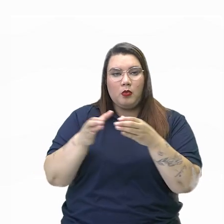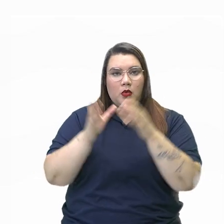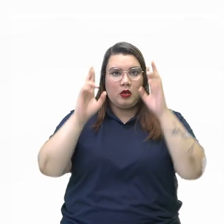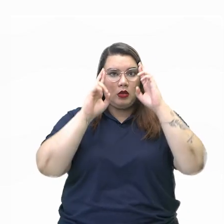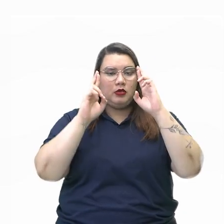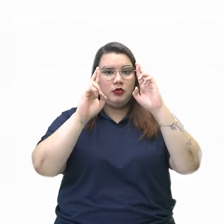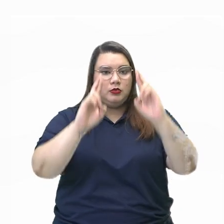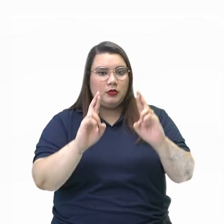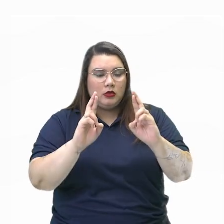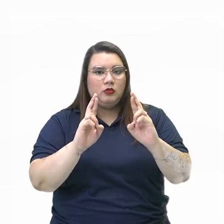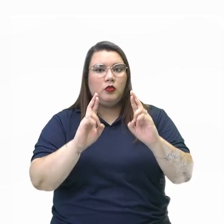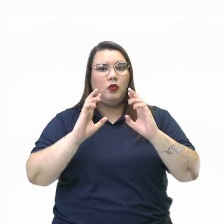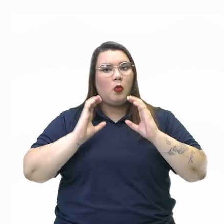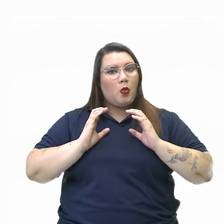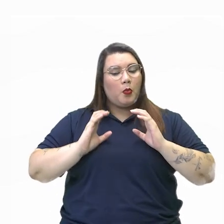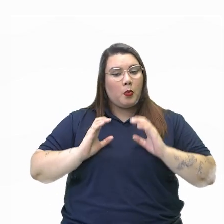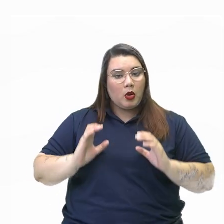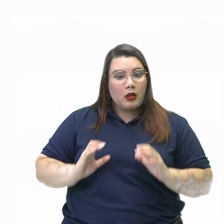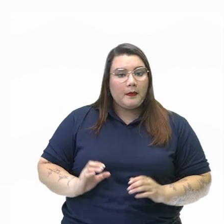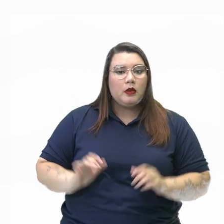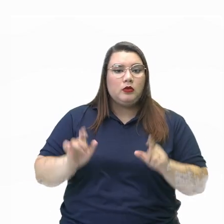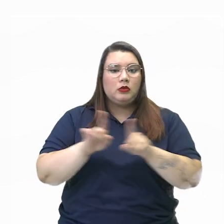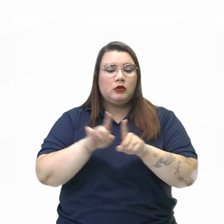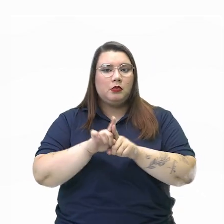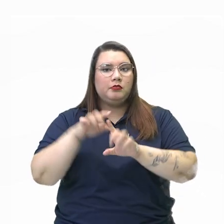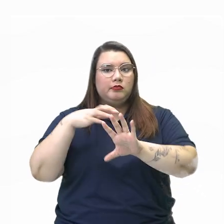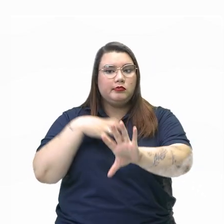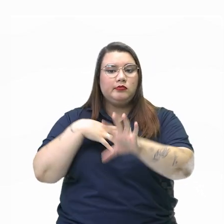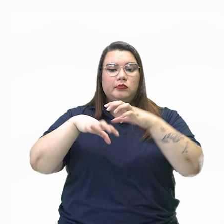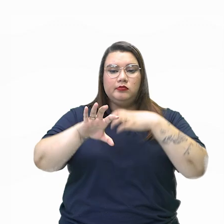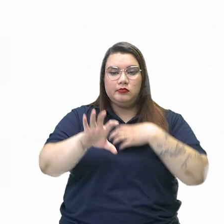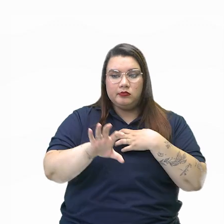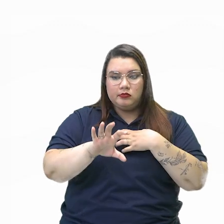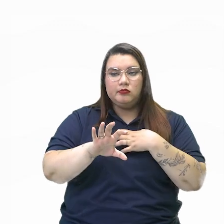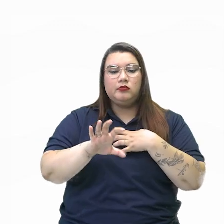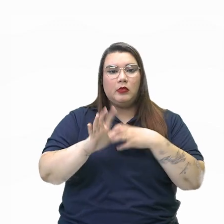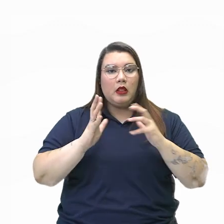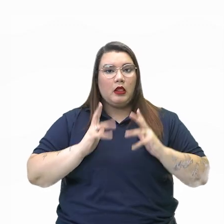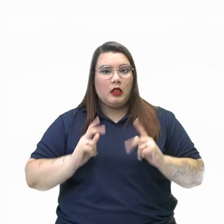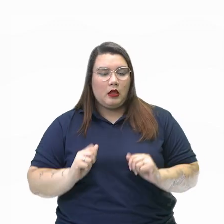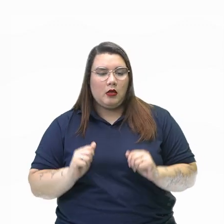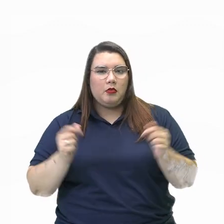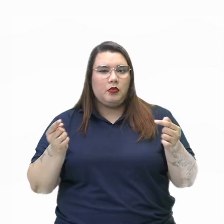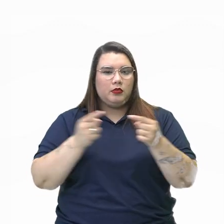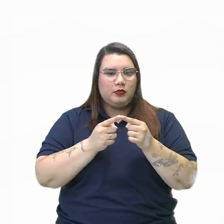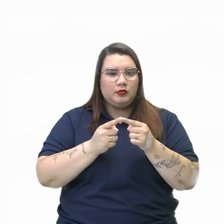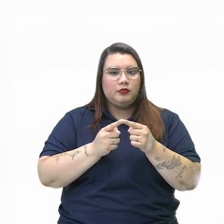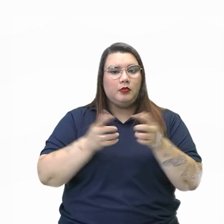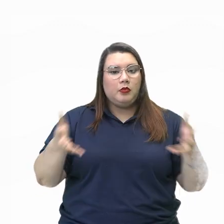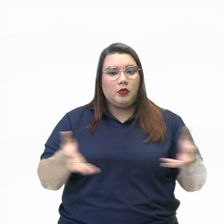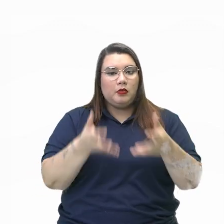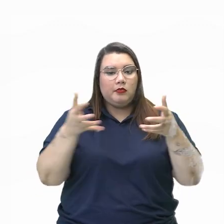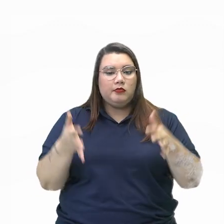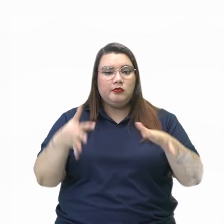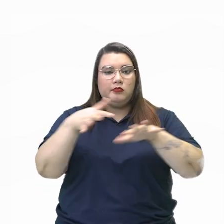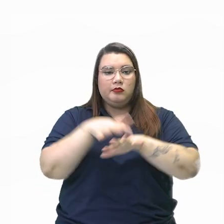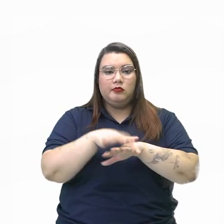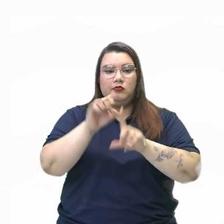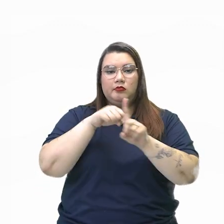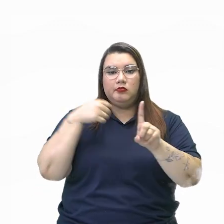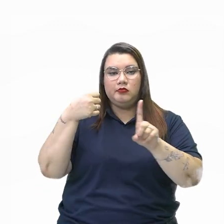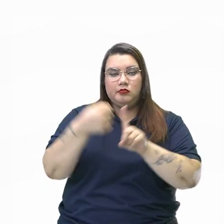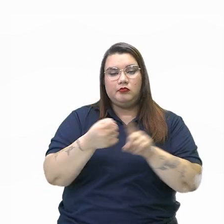respeito, disciplina e fair play, que é o jogo limpo, né? Promove também a inclusão